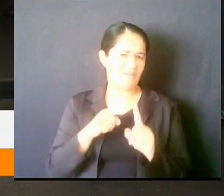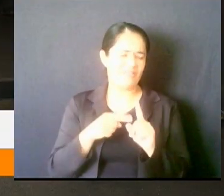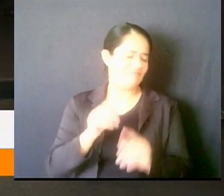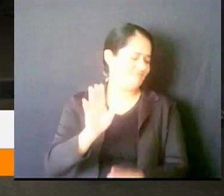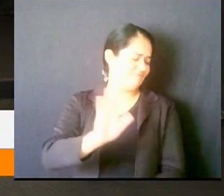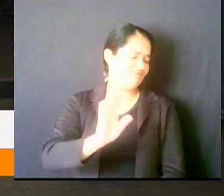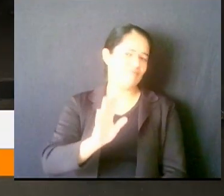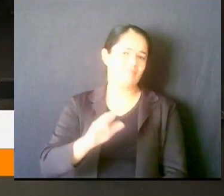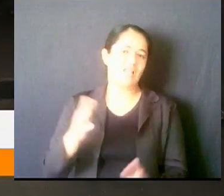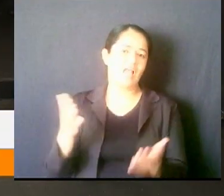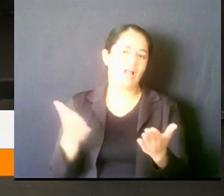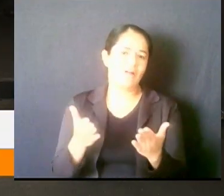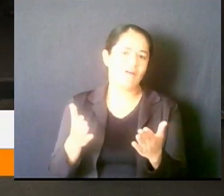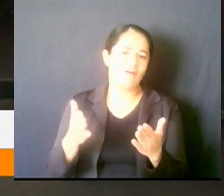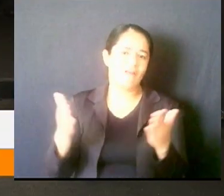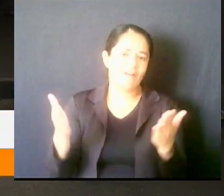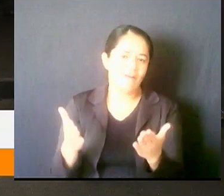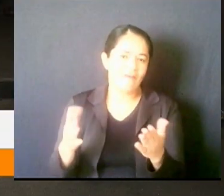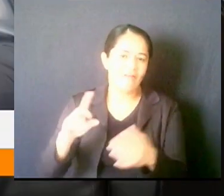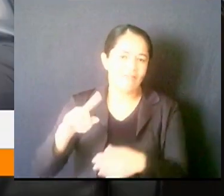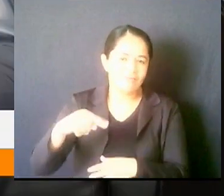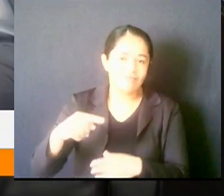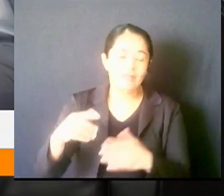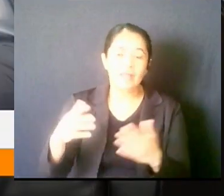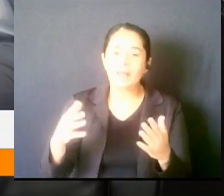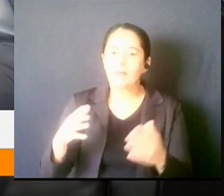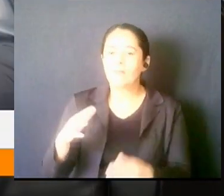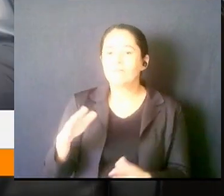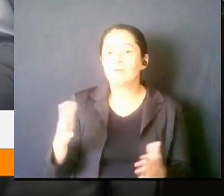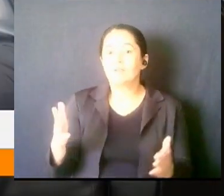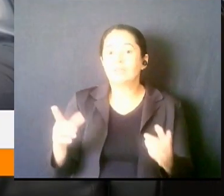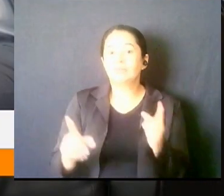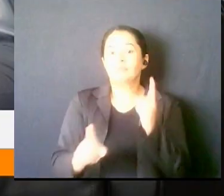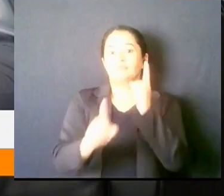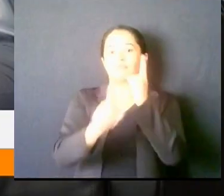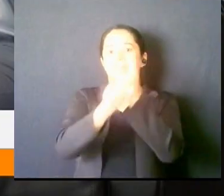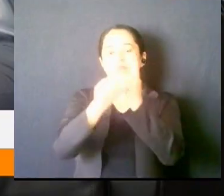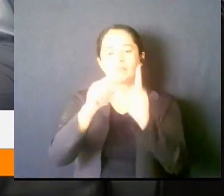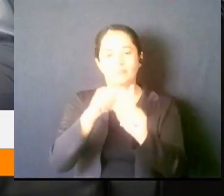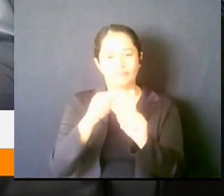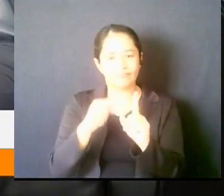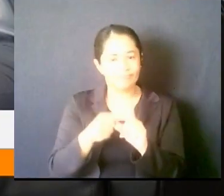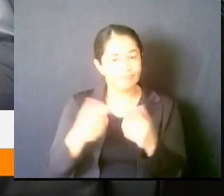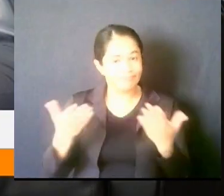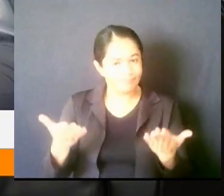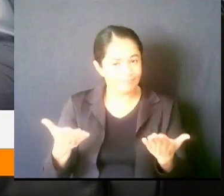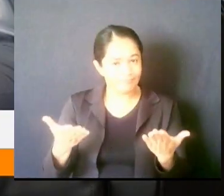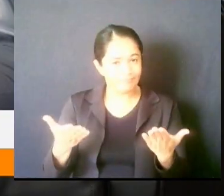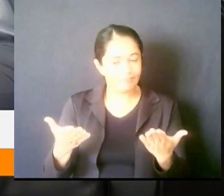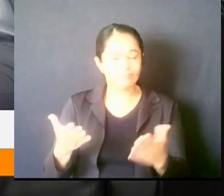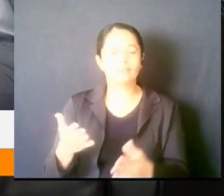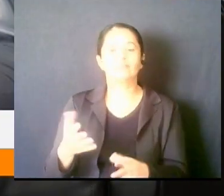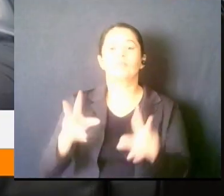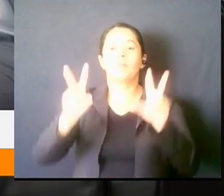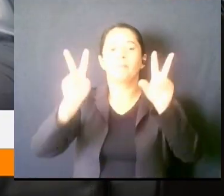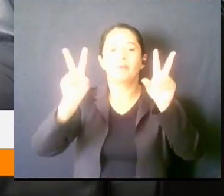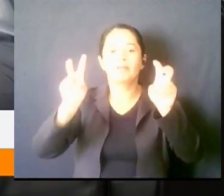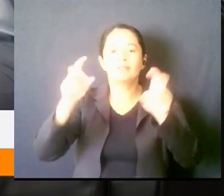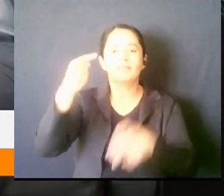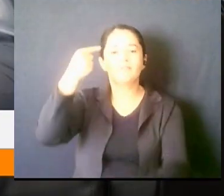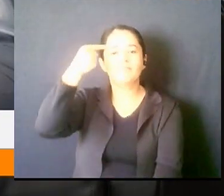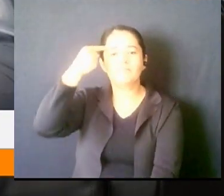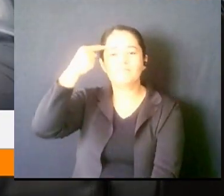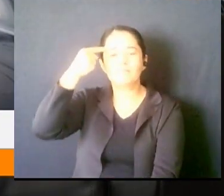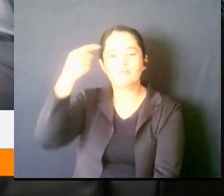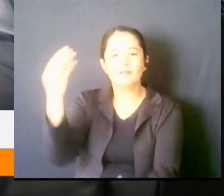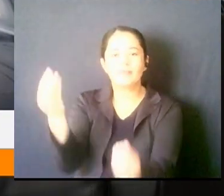engravidar, e aí a gravidez acontece, tá? Então, tem essa questão mesmo desse pensamento mágico que atrapalha.